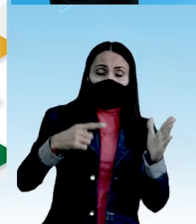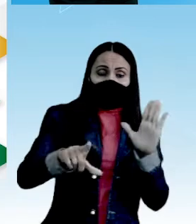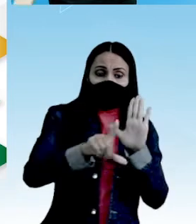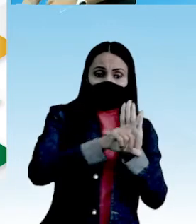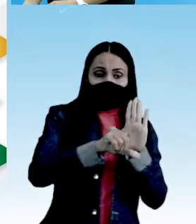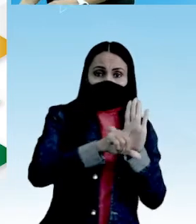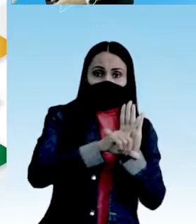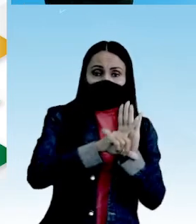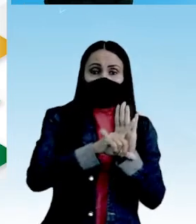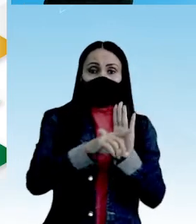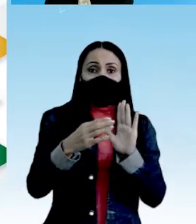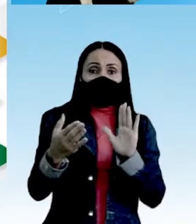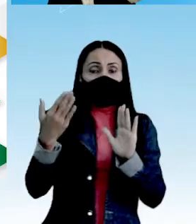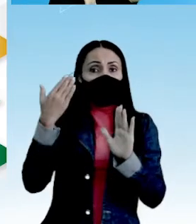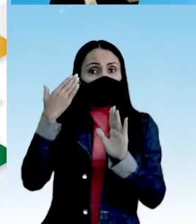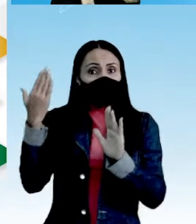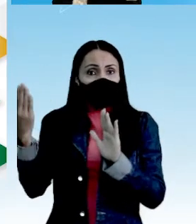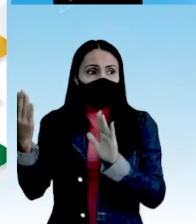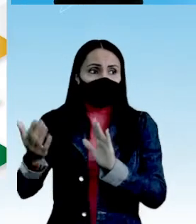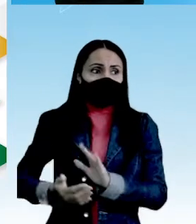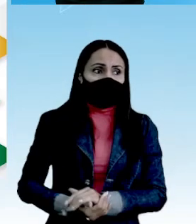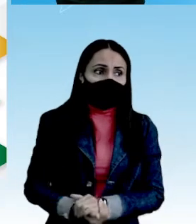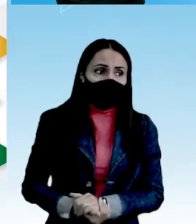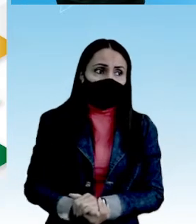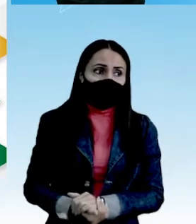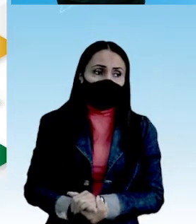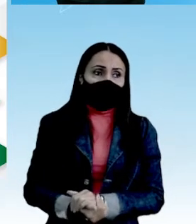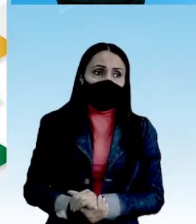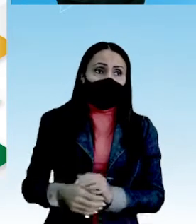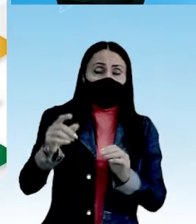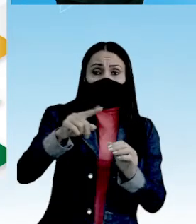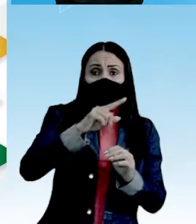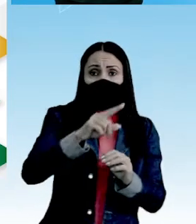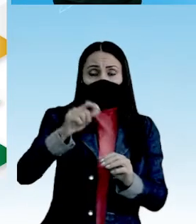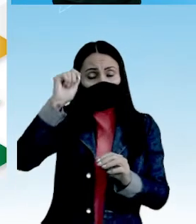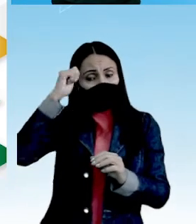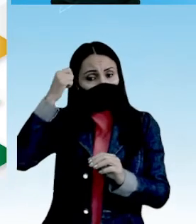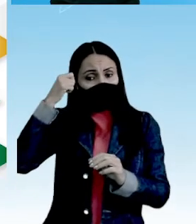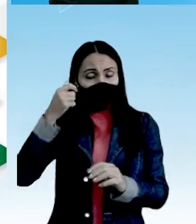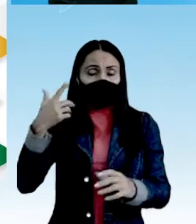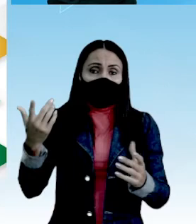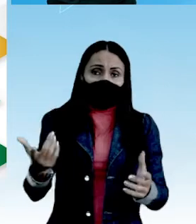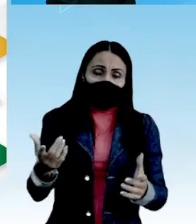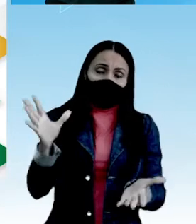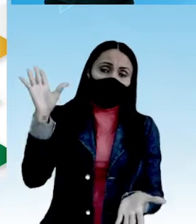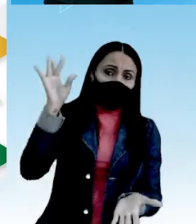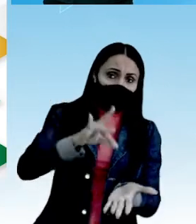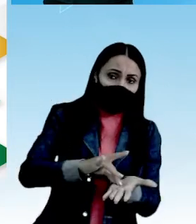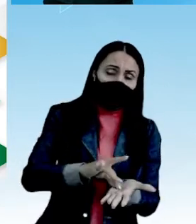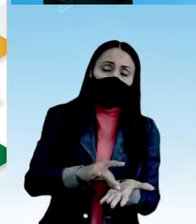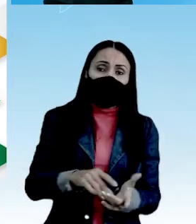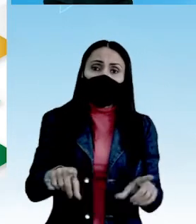o linchamento de negros. Então, e já aconteceu, ela até presenciou na vida dela